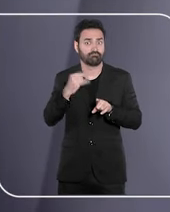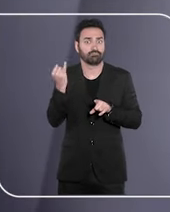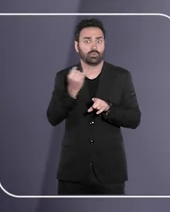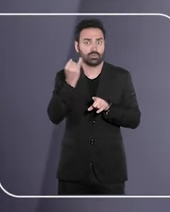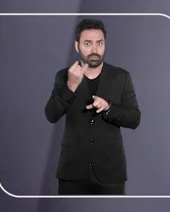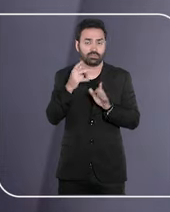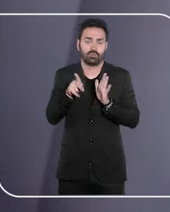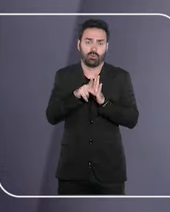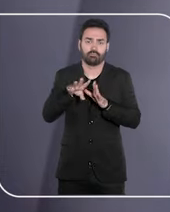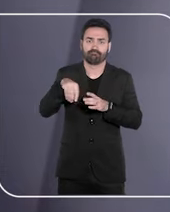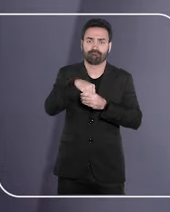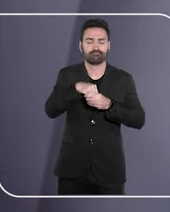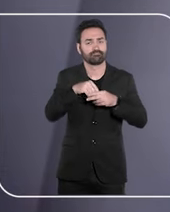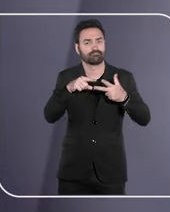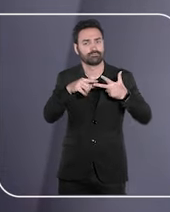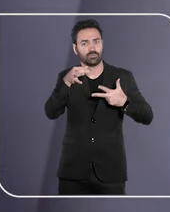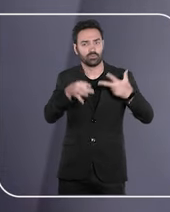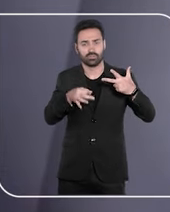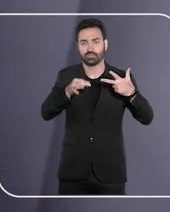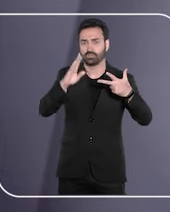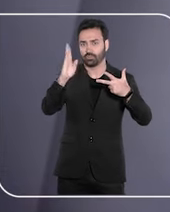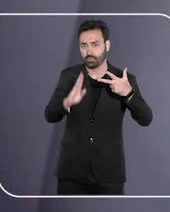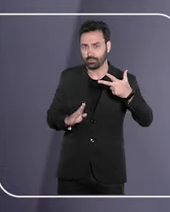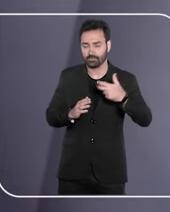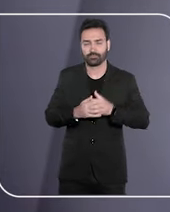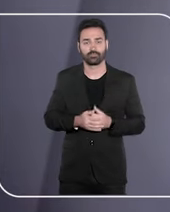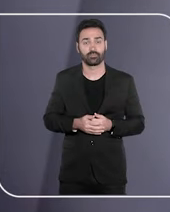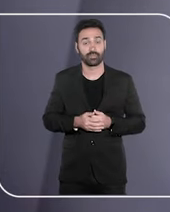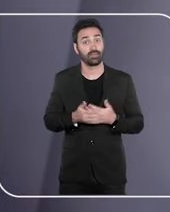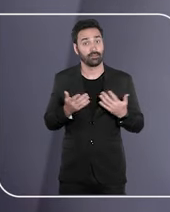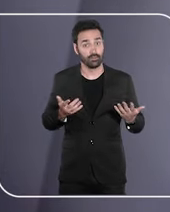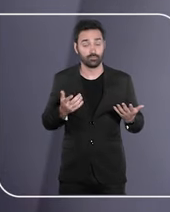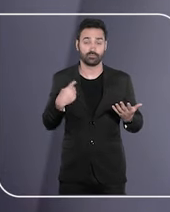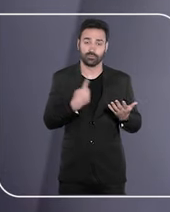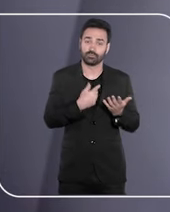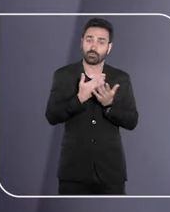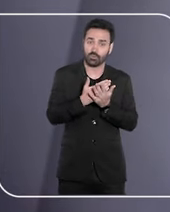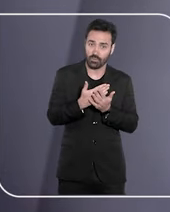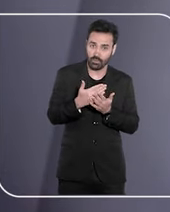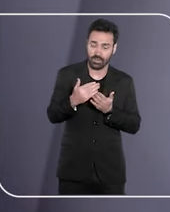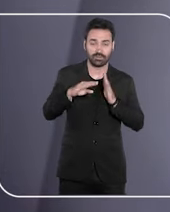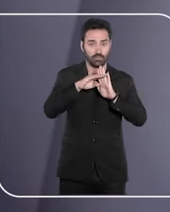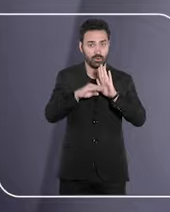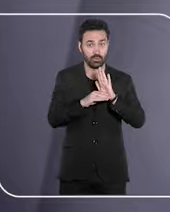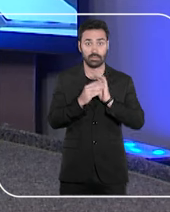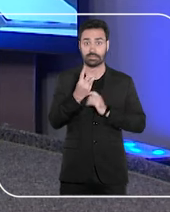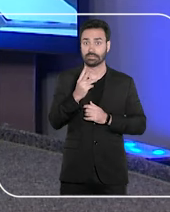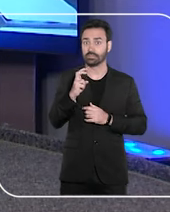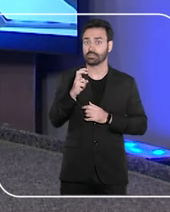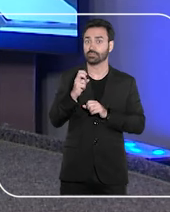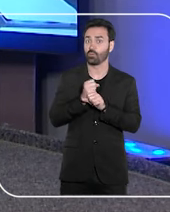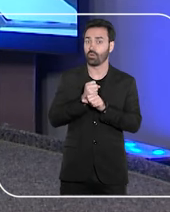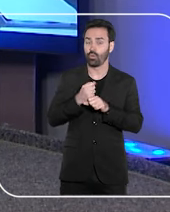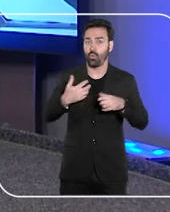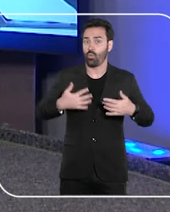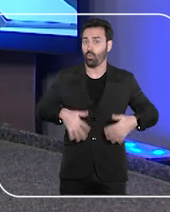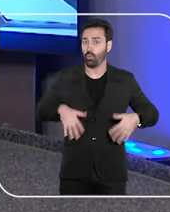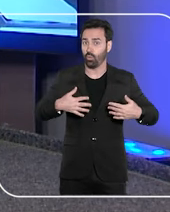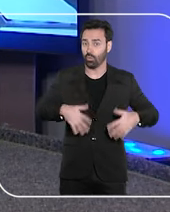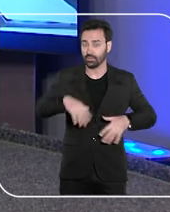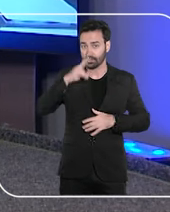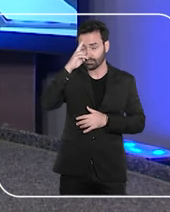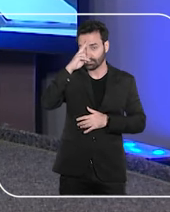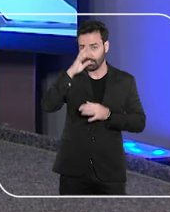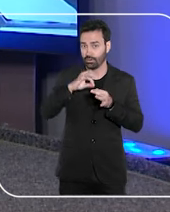então, de iniciar o nosso programa. Afinal, 35 anos é muita história. E vamos começar, então, pelo início, ou